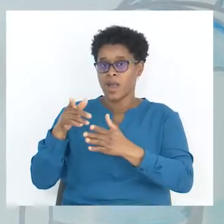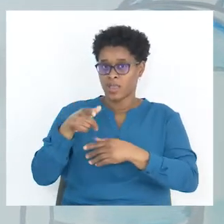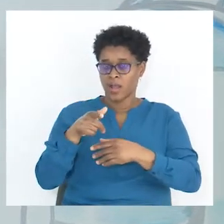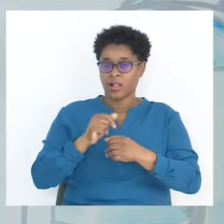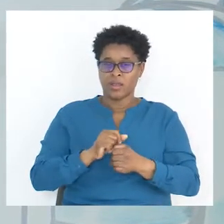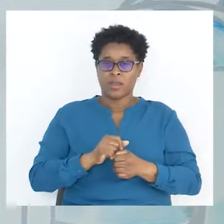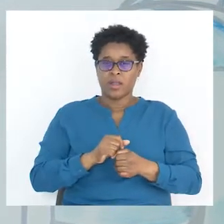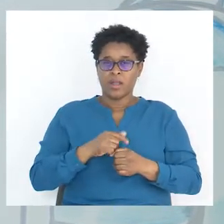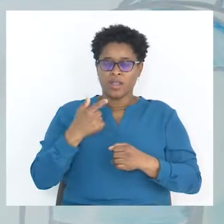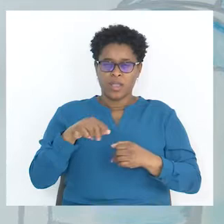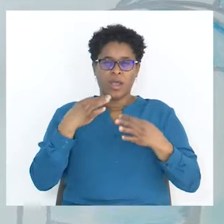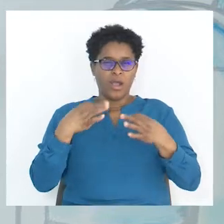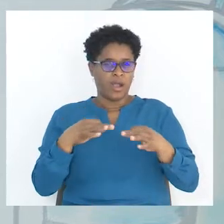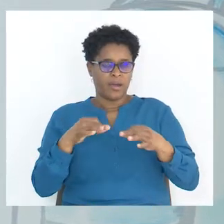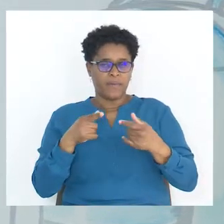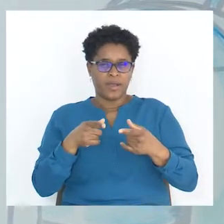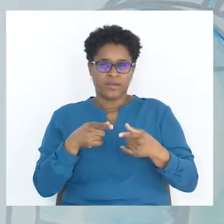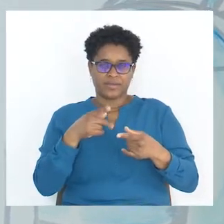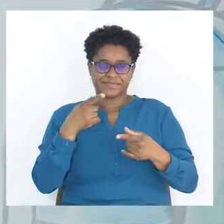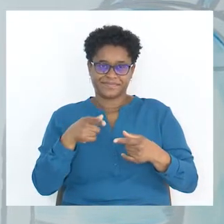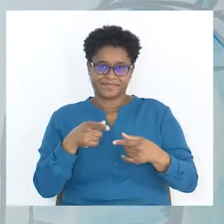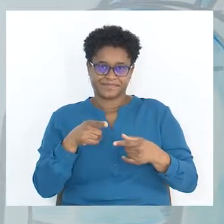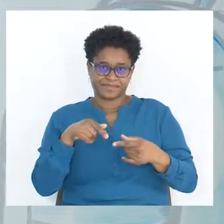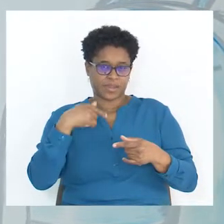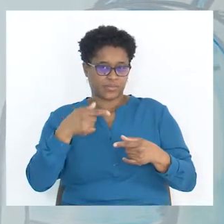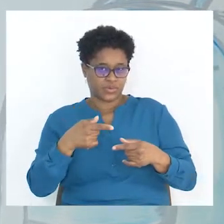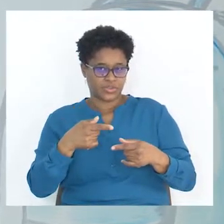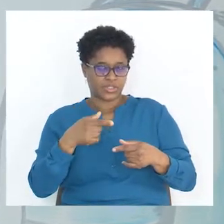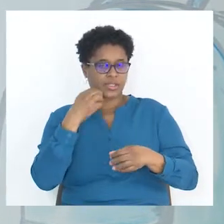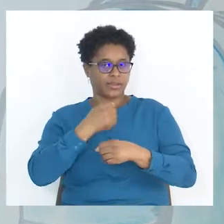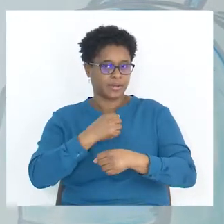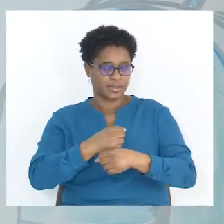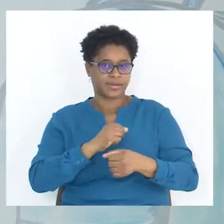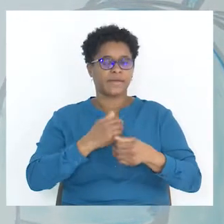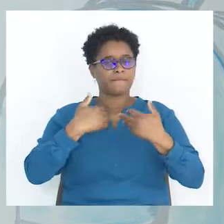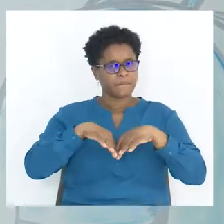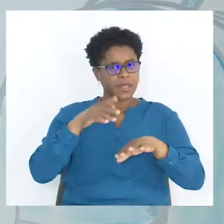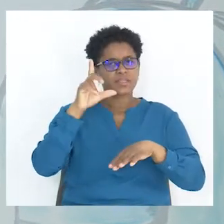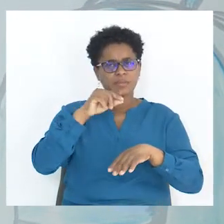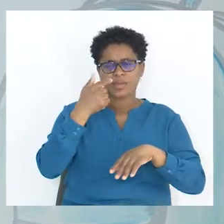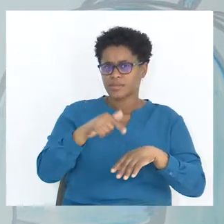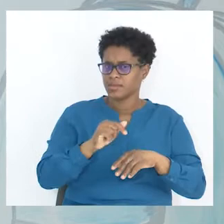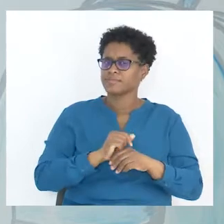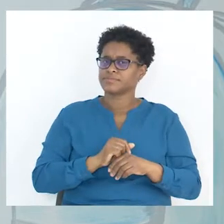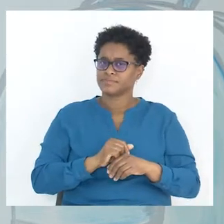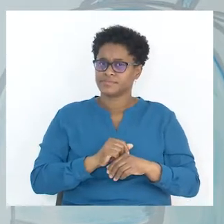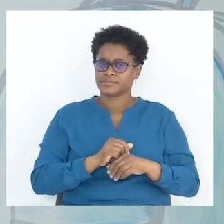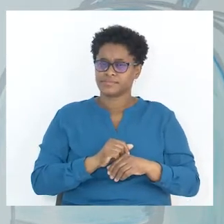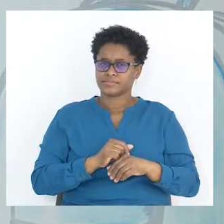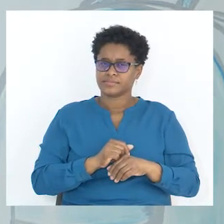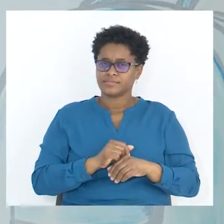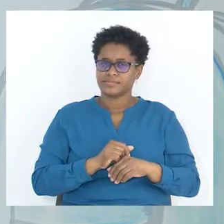Ok? Então, sempre que alguém usar drogas, essas partes tu podes trabalhar. Mas tens também aquilo que